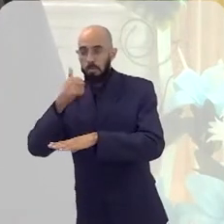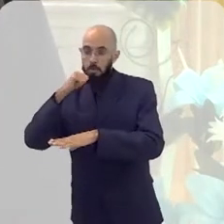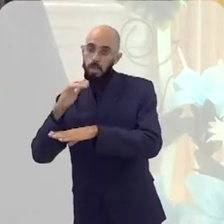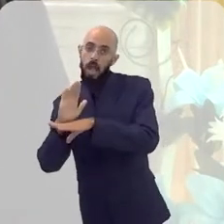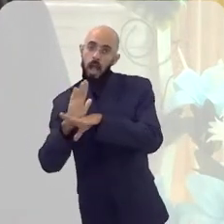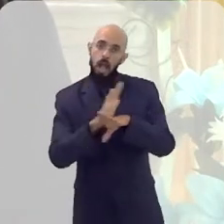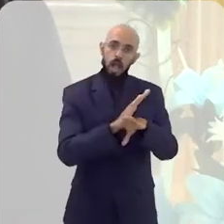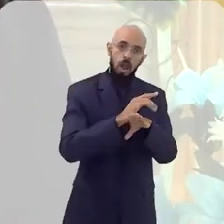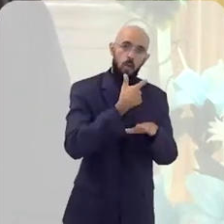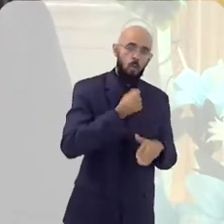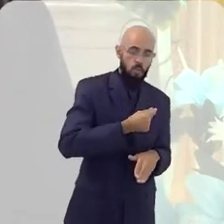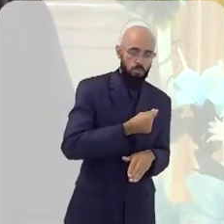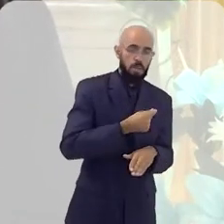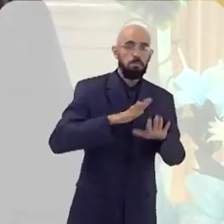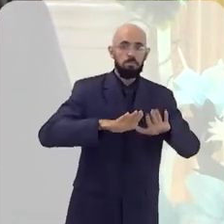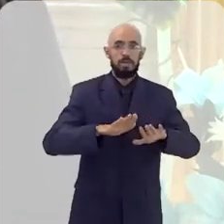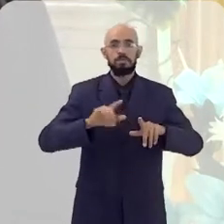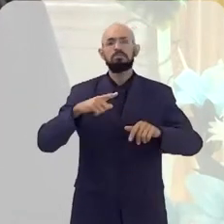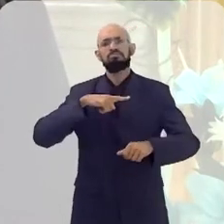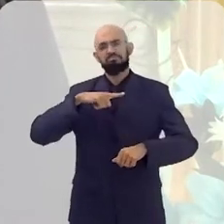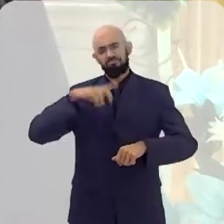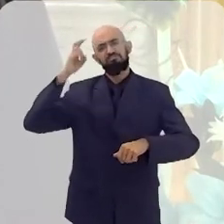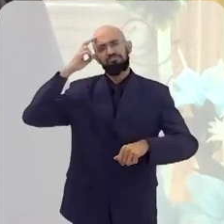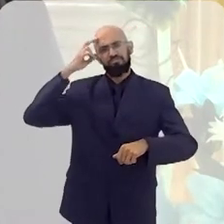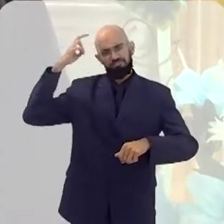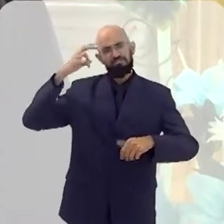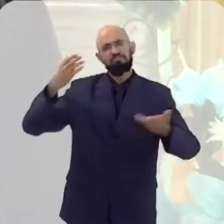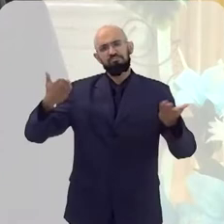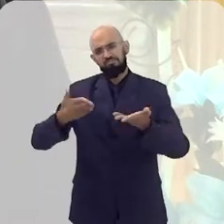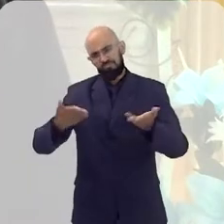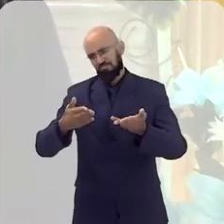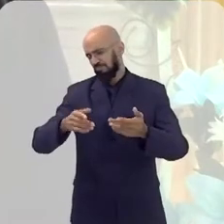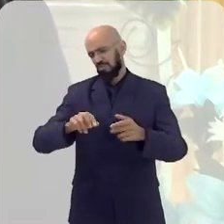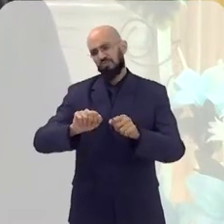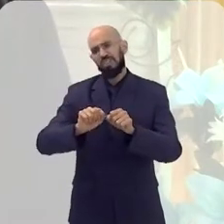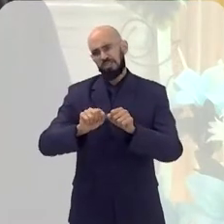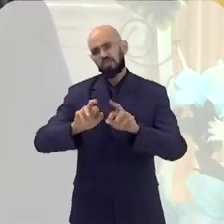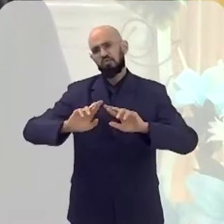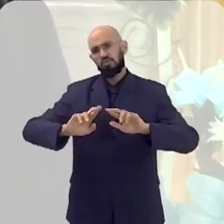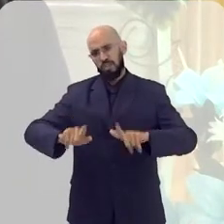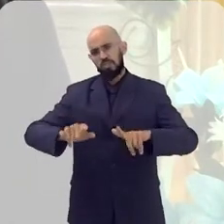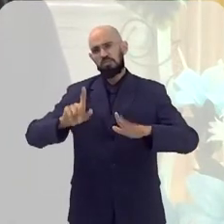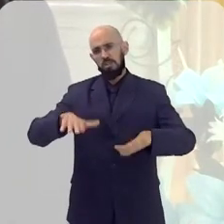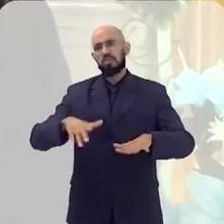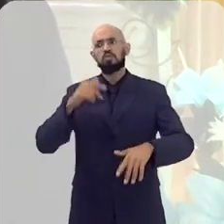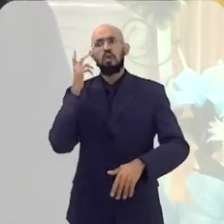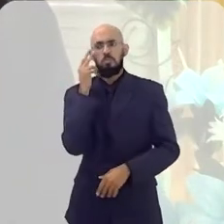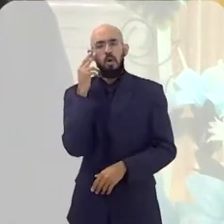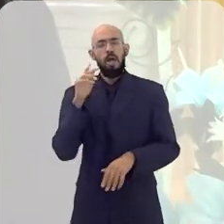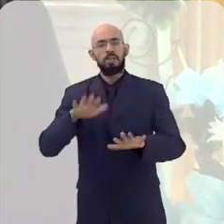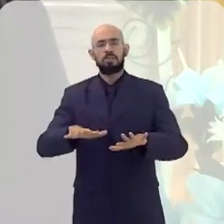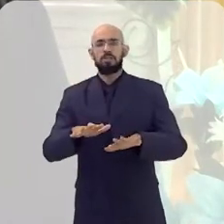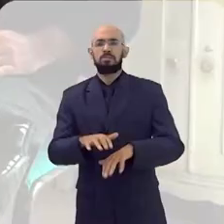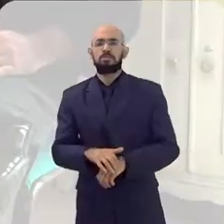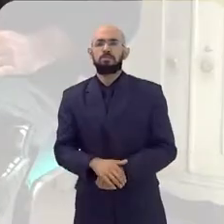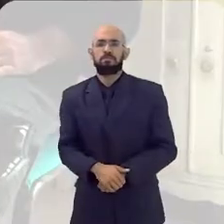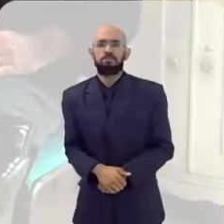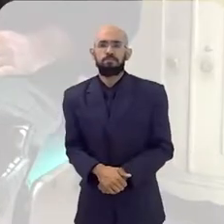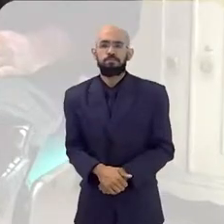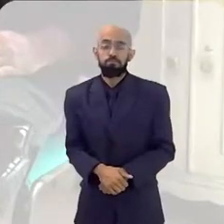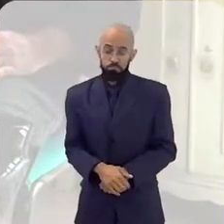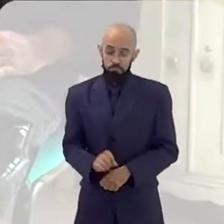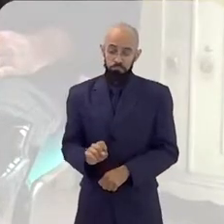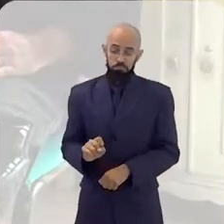uma mulher inicia um homem. Lógico que existem hoje tradições que não fazem assim, mas tradicionalmente é assim.